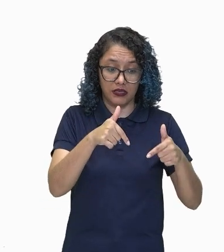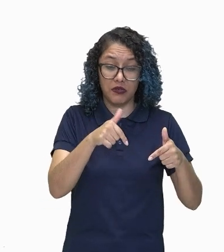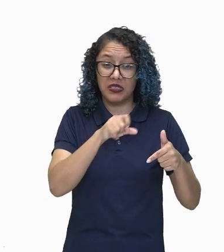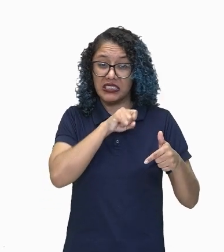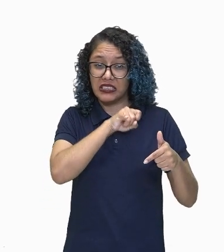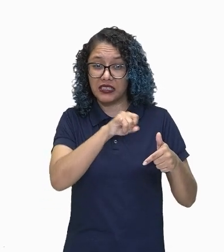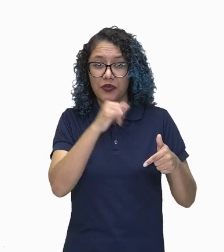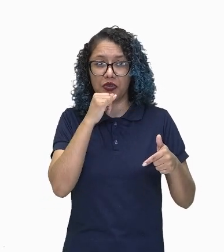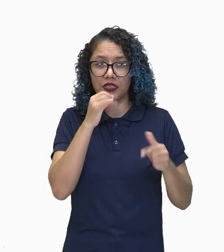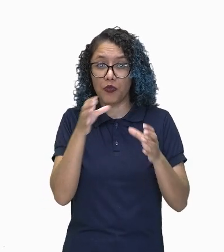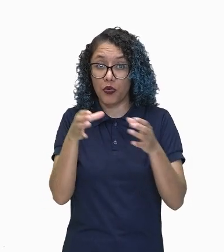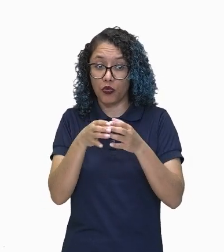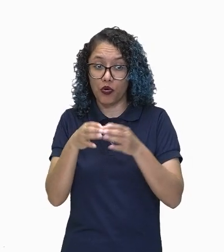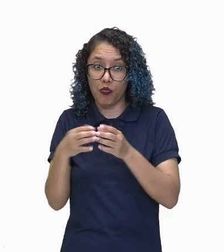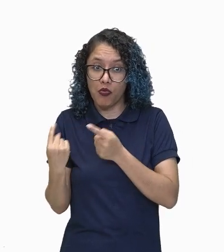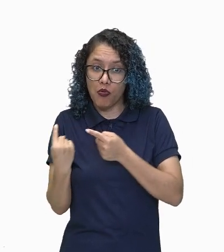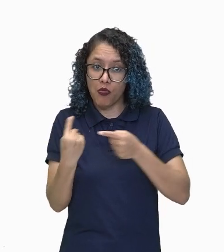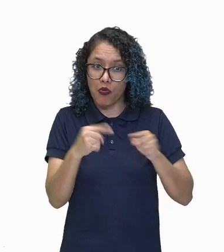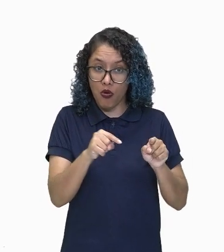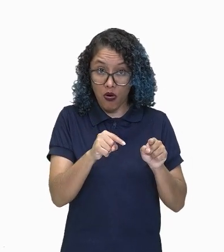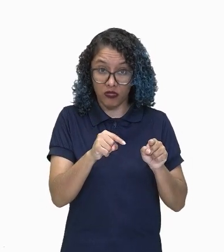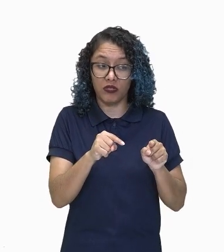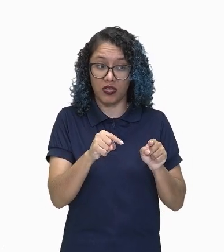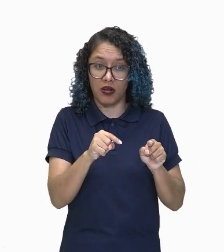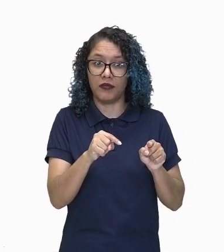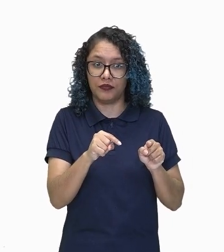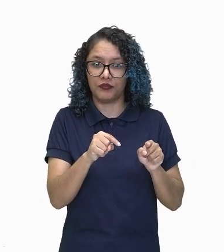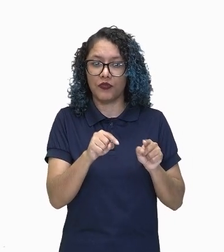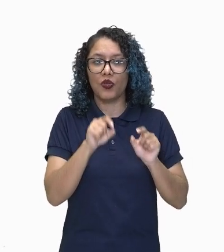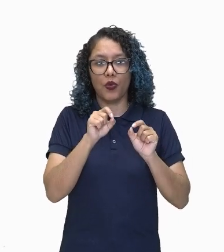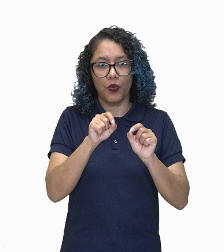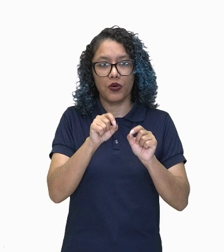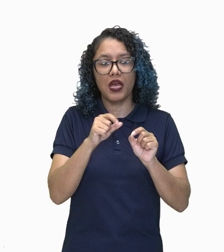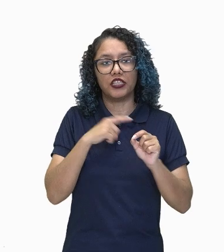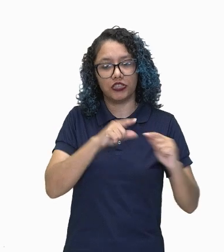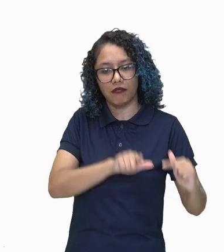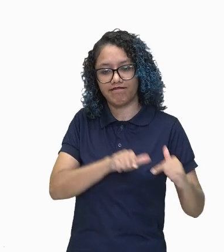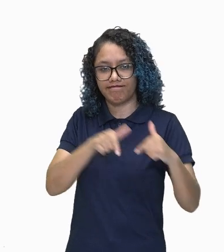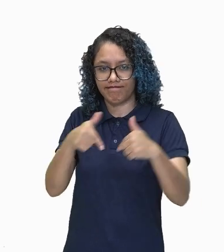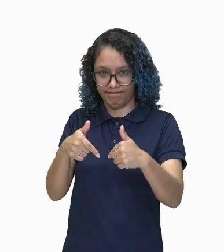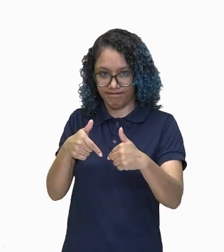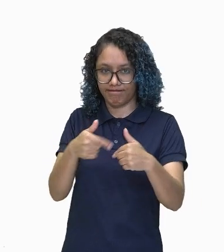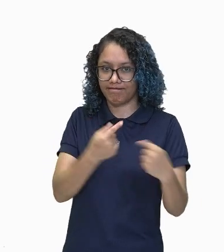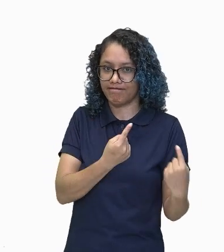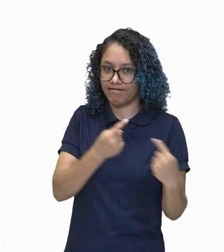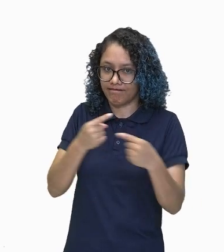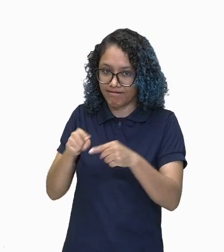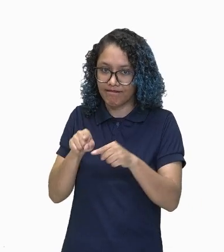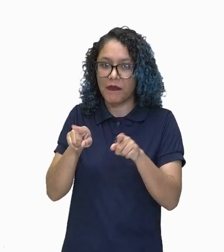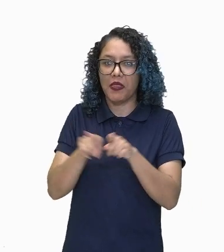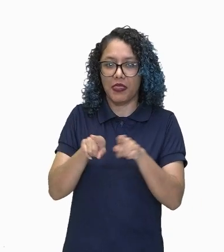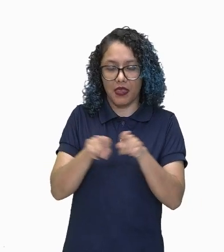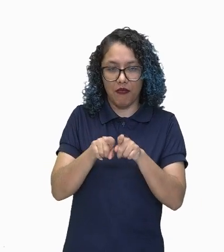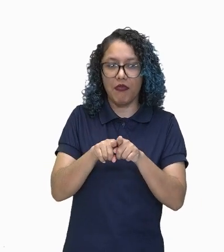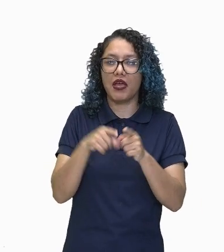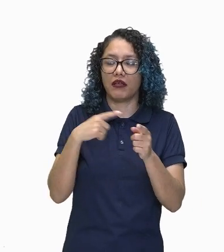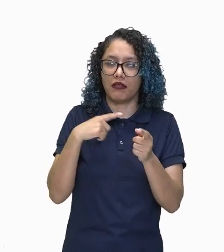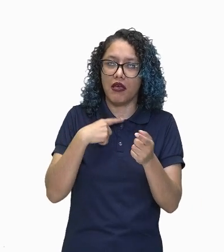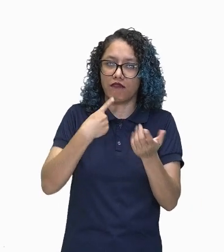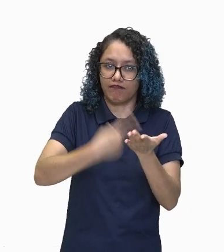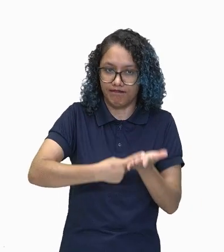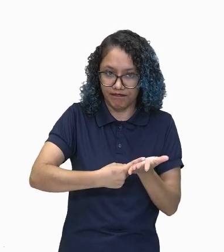oposição pudesse ameaçar o poder das oligarquias aliadas. Então havia aí esses acordos